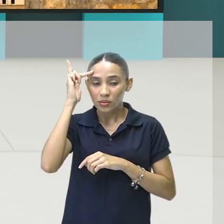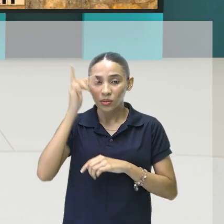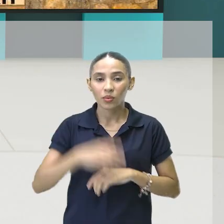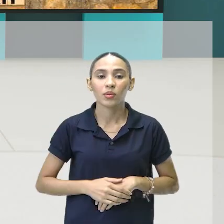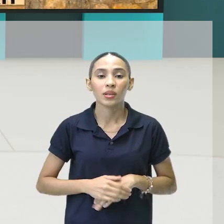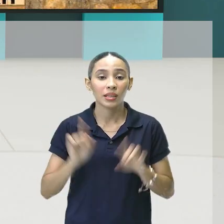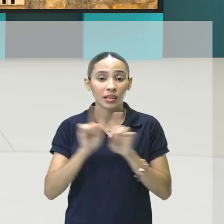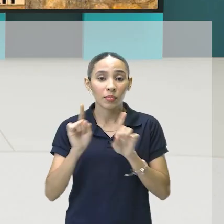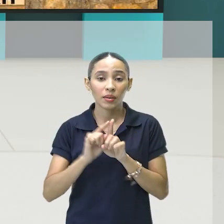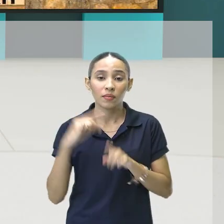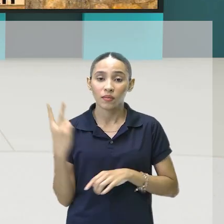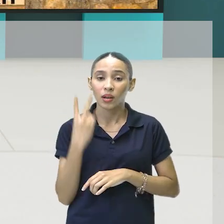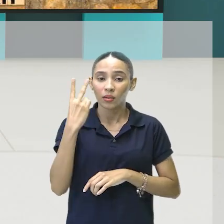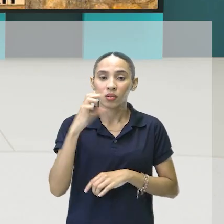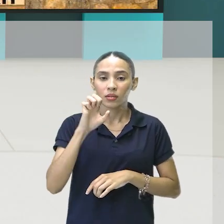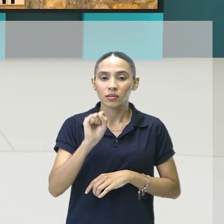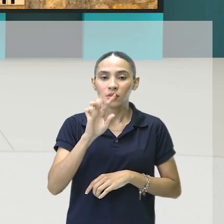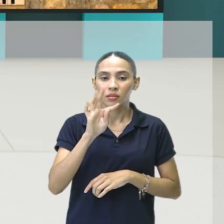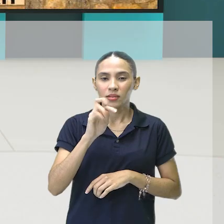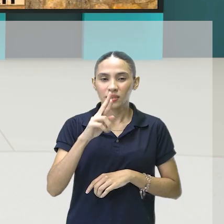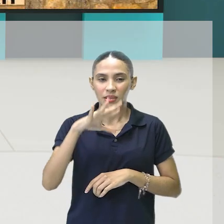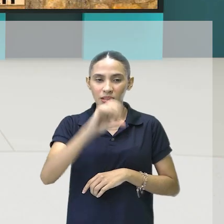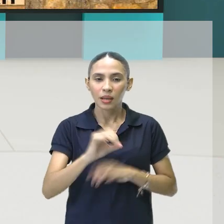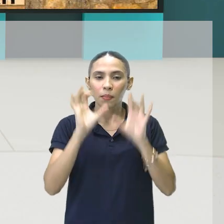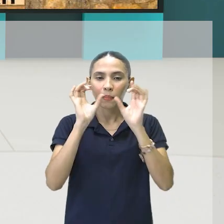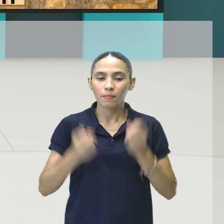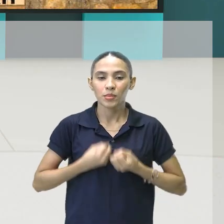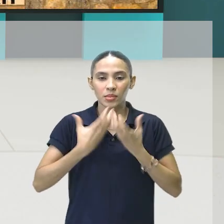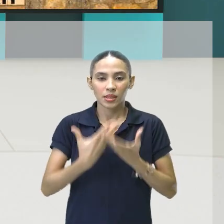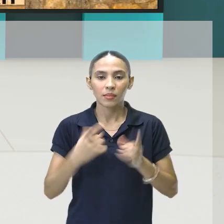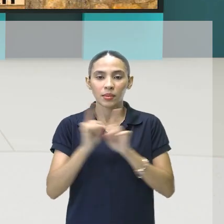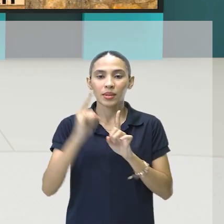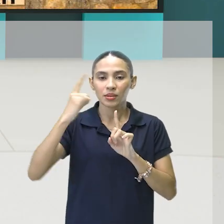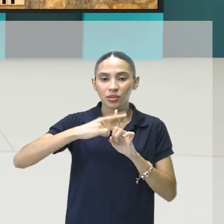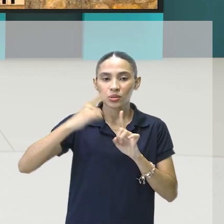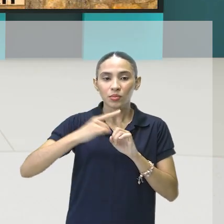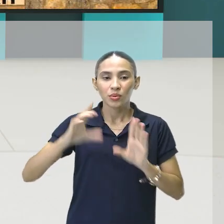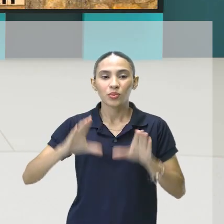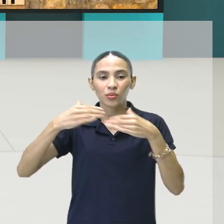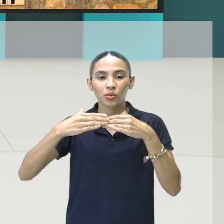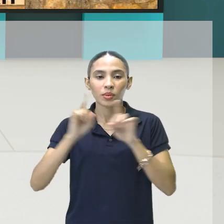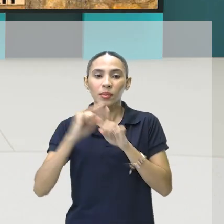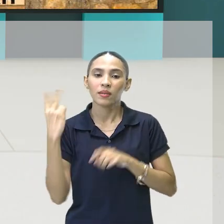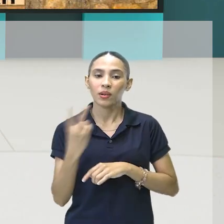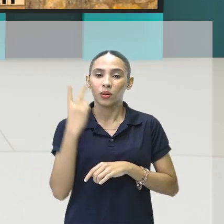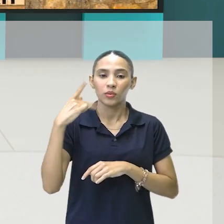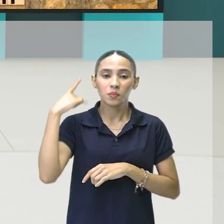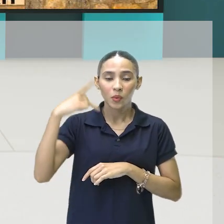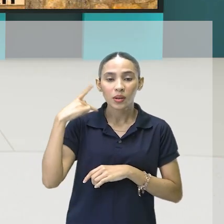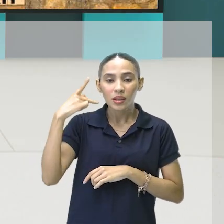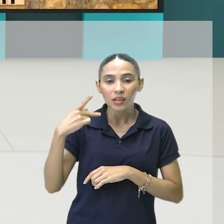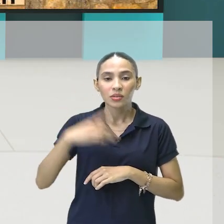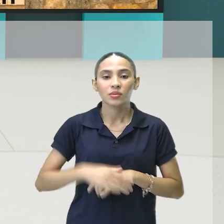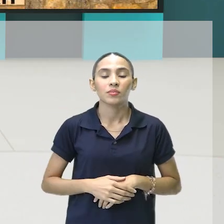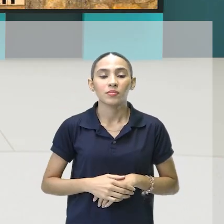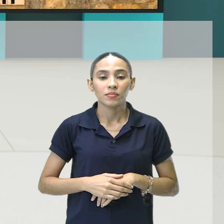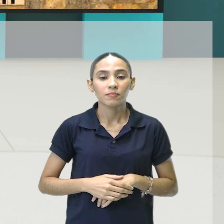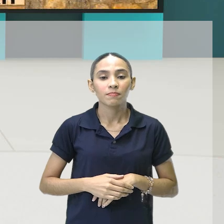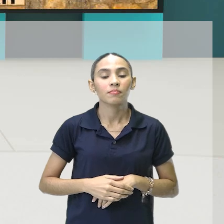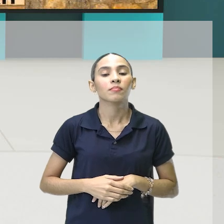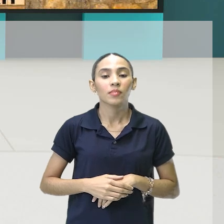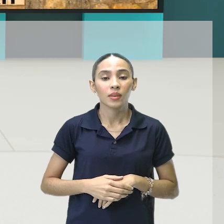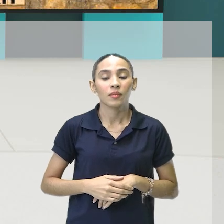inocentes e valores estéticos na expressividade das formas e composição e valores políticos